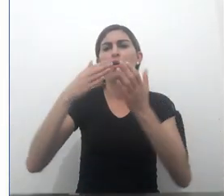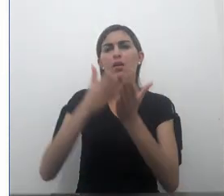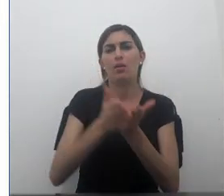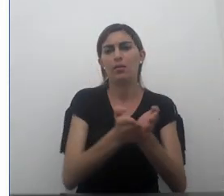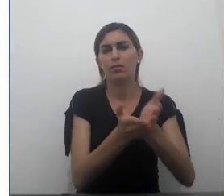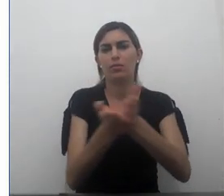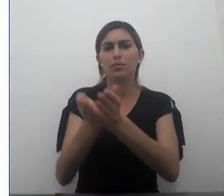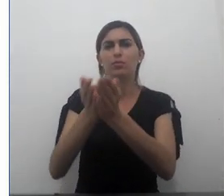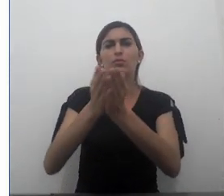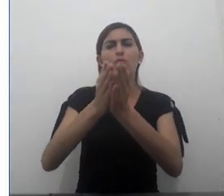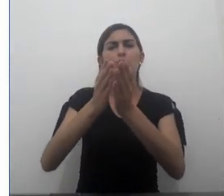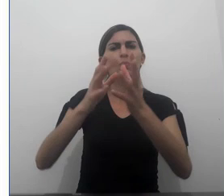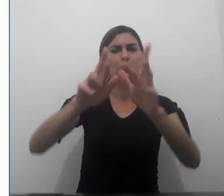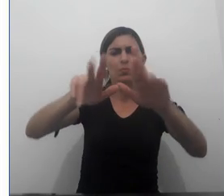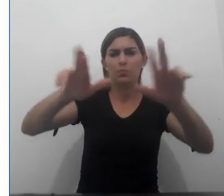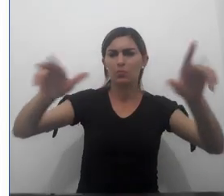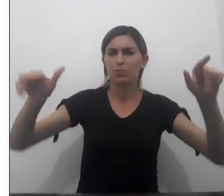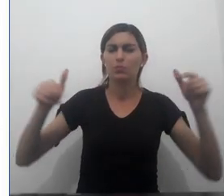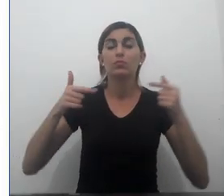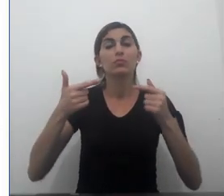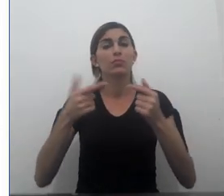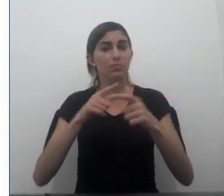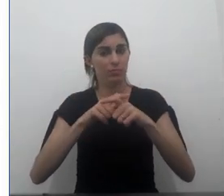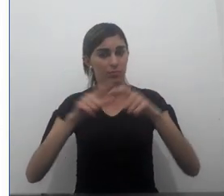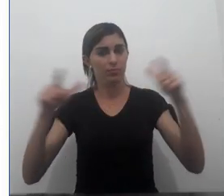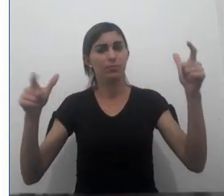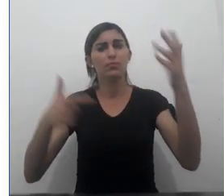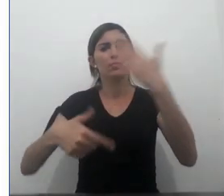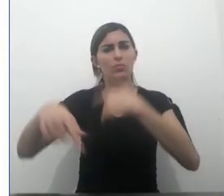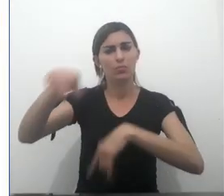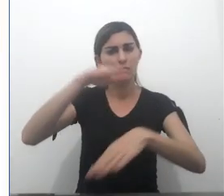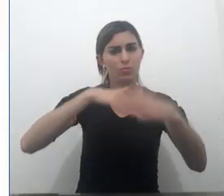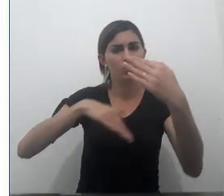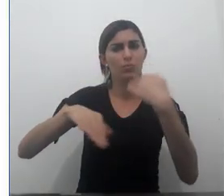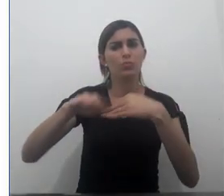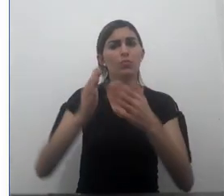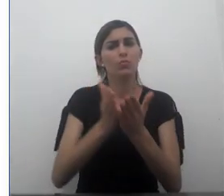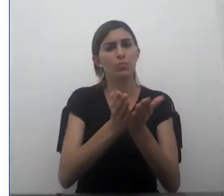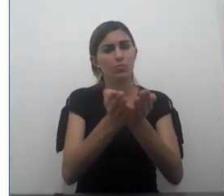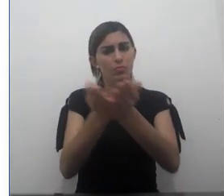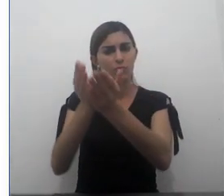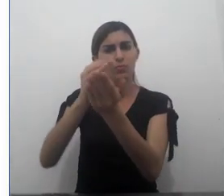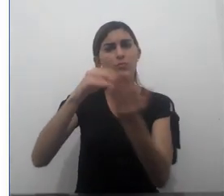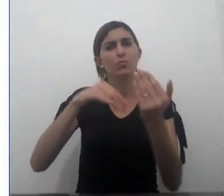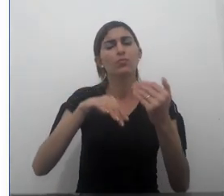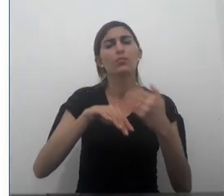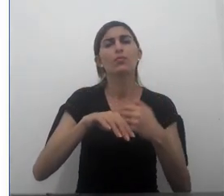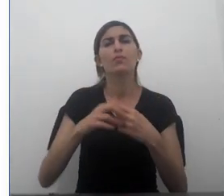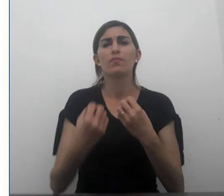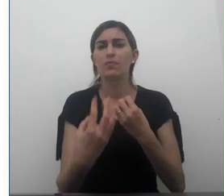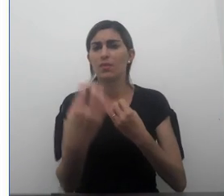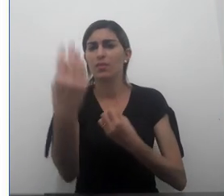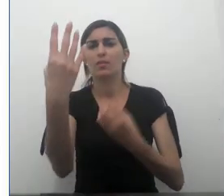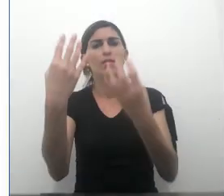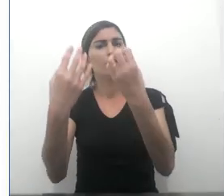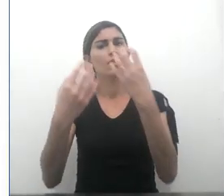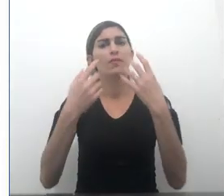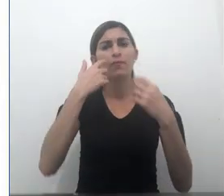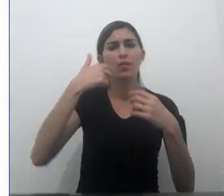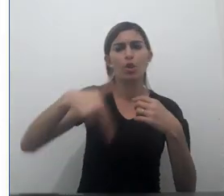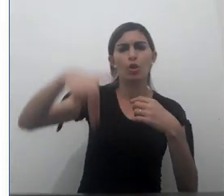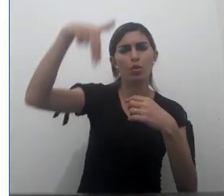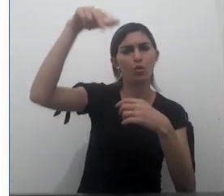esses rios, bastante embarcações, na verdade, circulam por esses rios. Então, a gente consegue observar que a